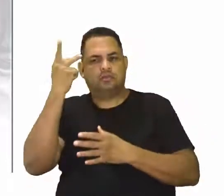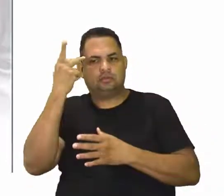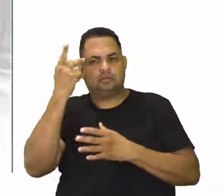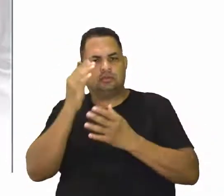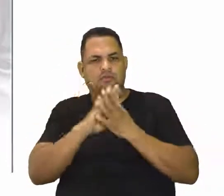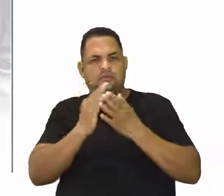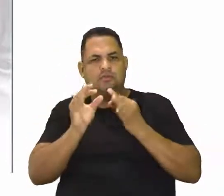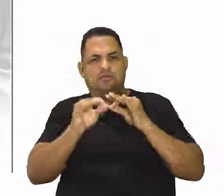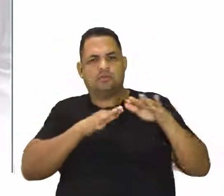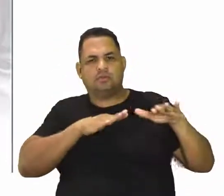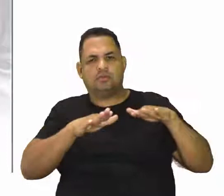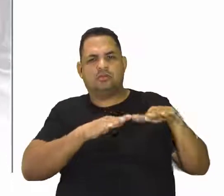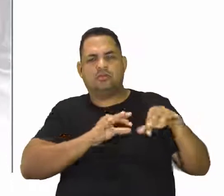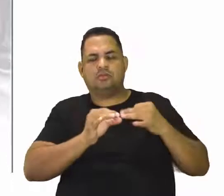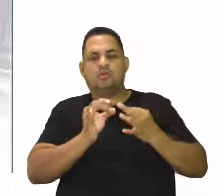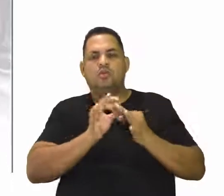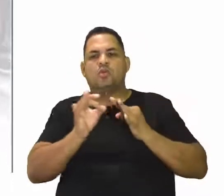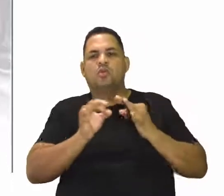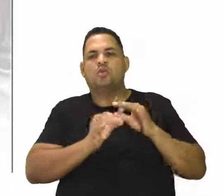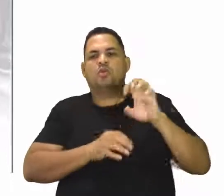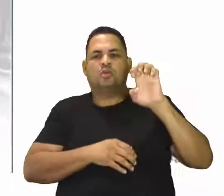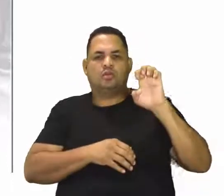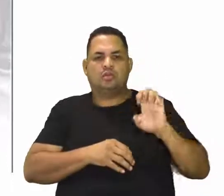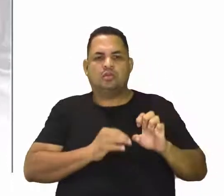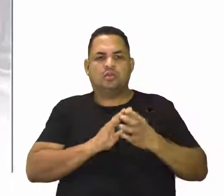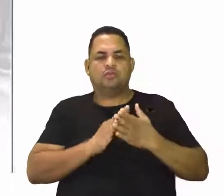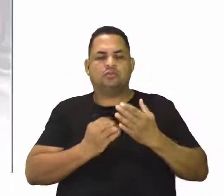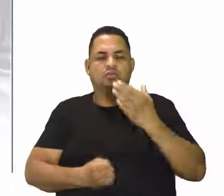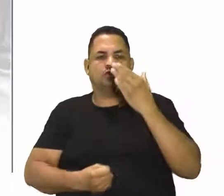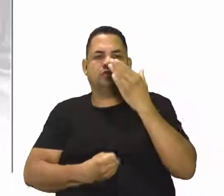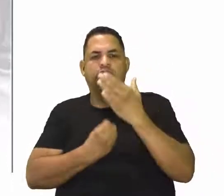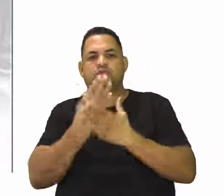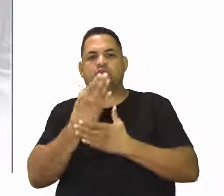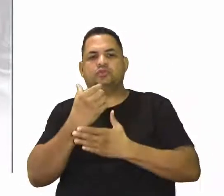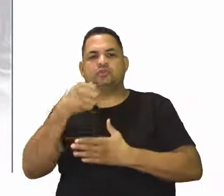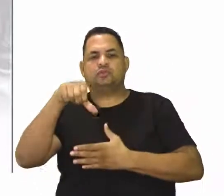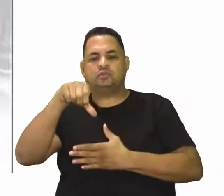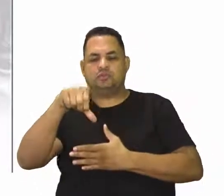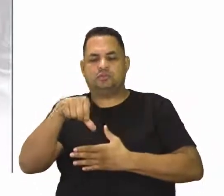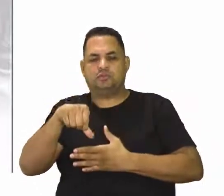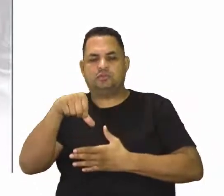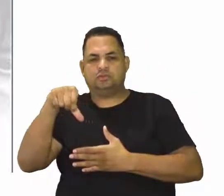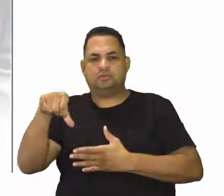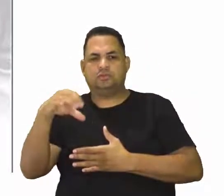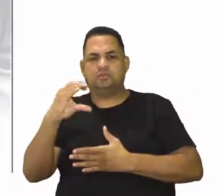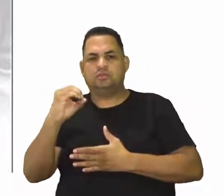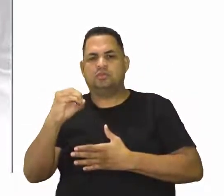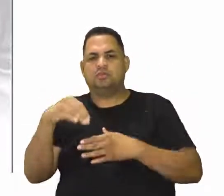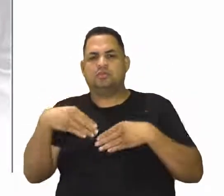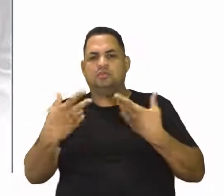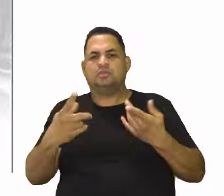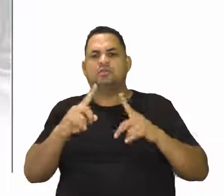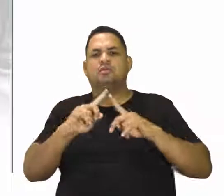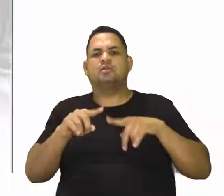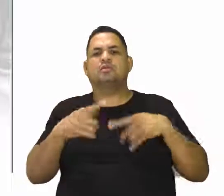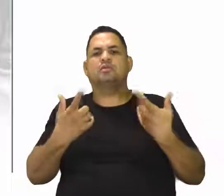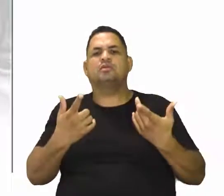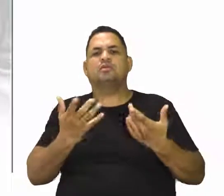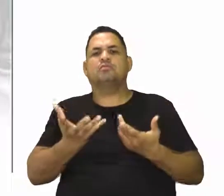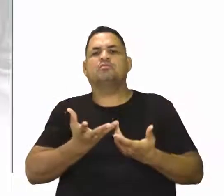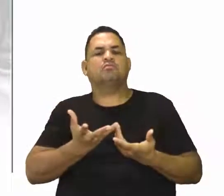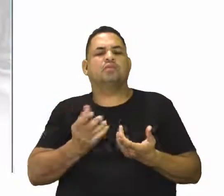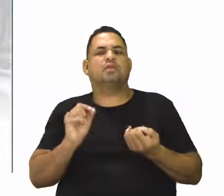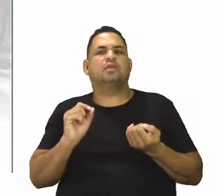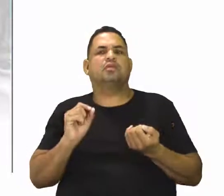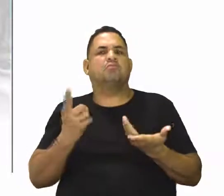partidos movimentos e organização de esquerda nascido em 1990 Mas o que ela que eu